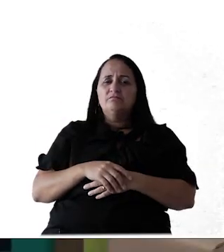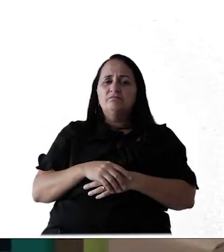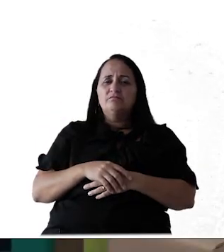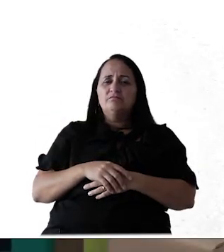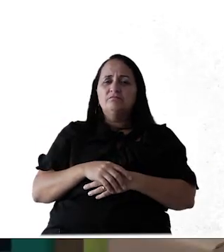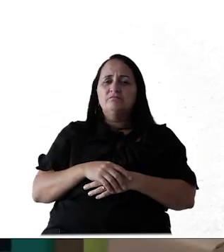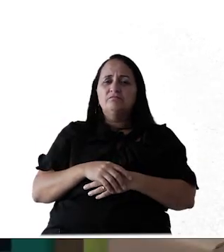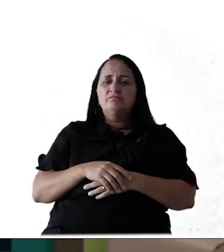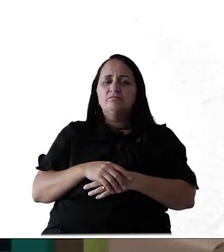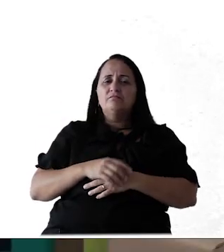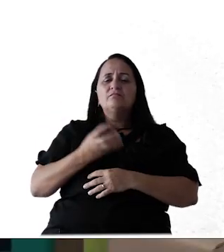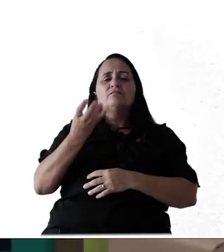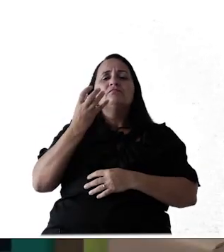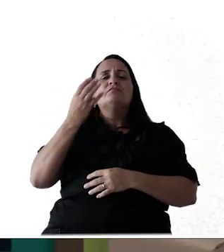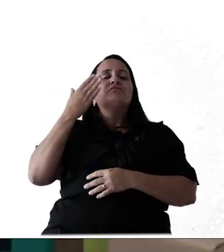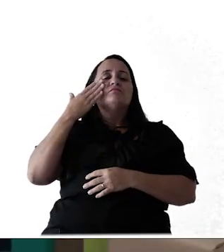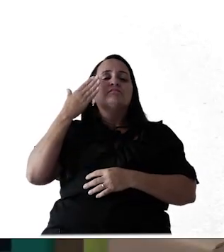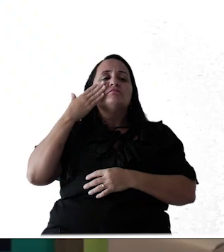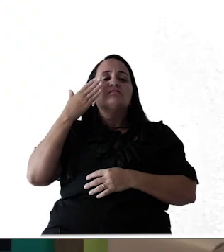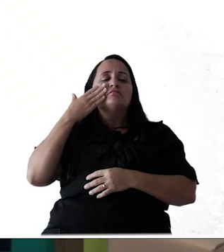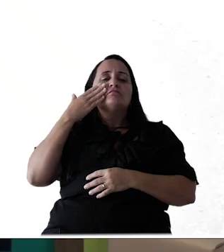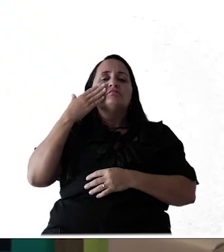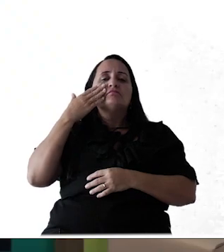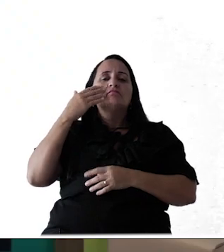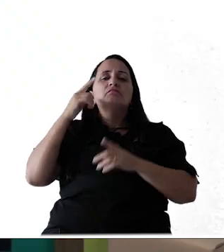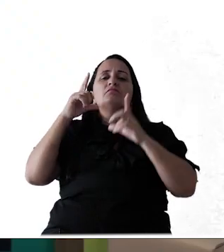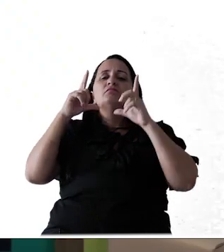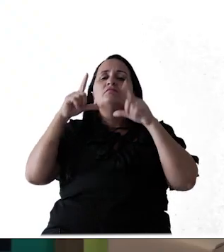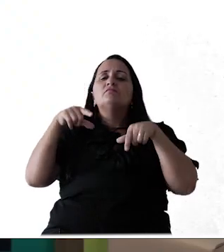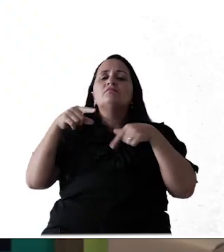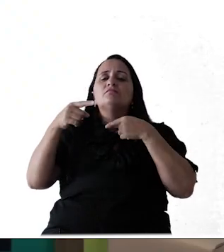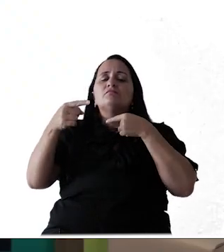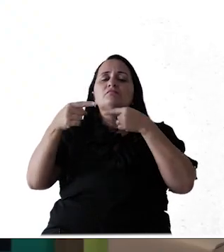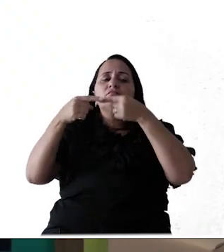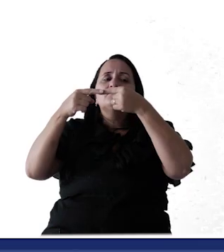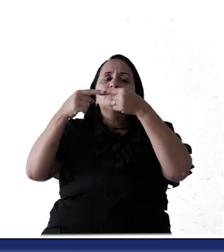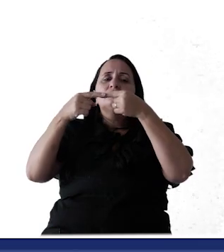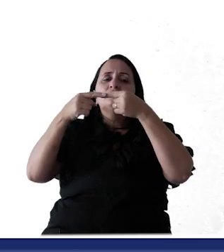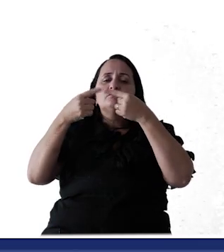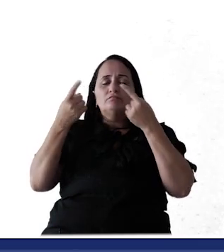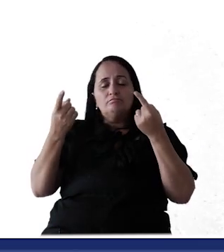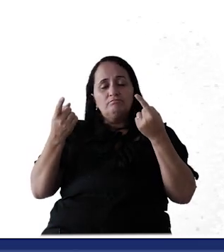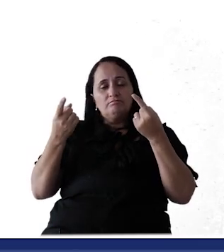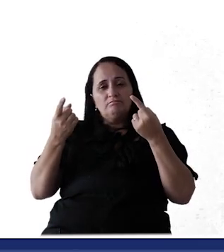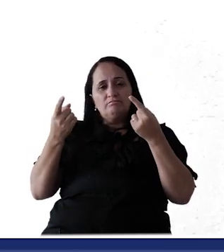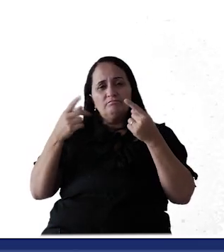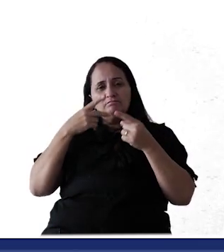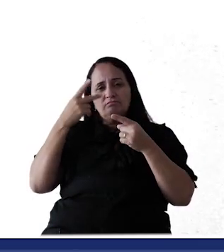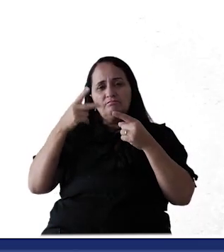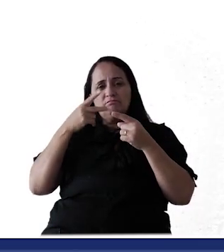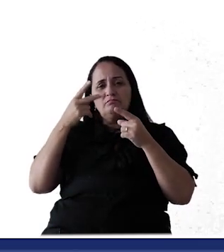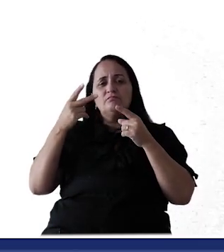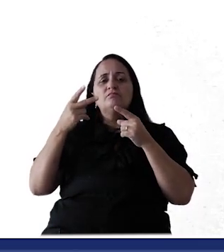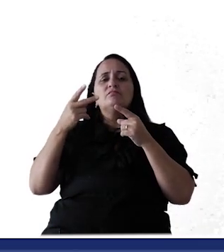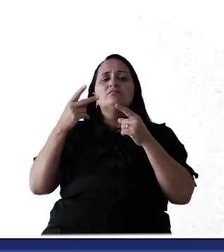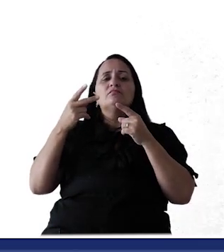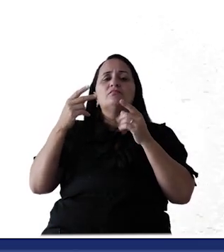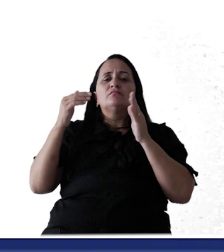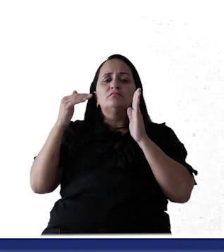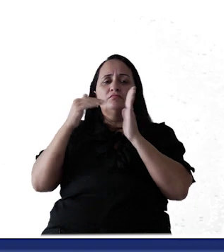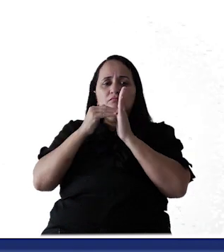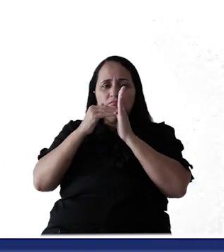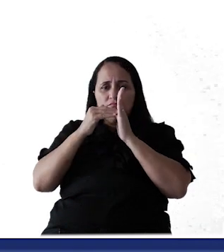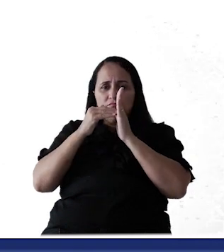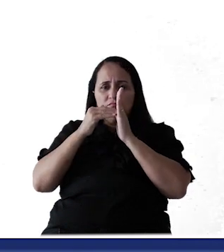suponha que você quer saber onde está e pegar a condução mais próxima. A fala do último quadrinho, dando